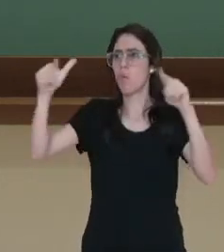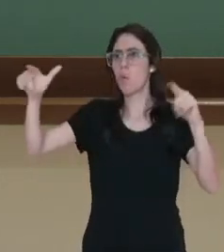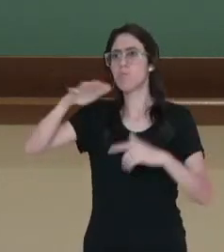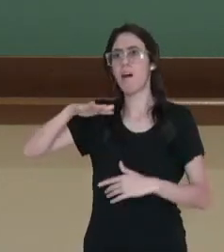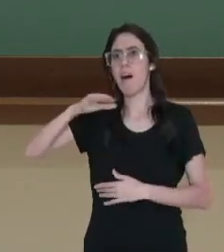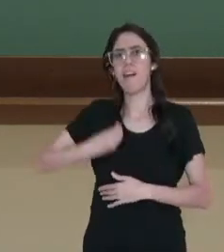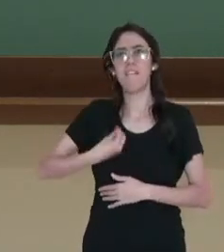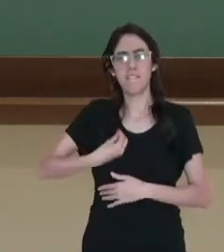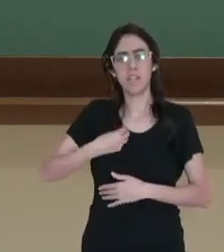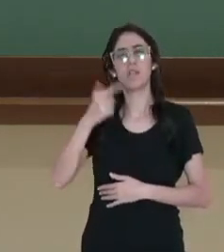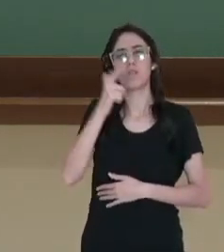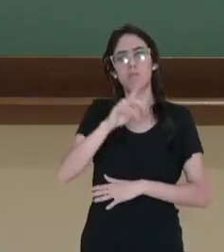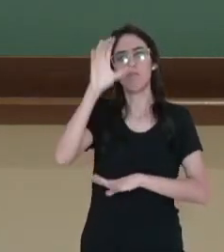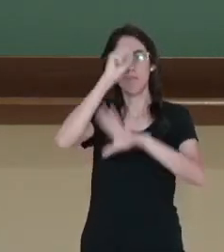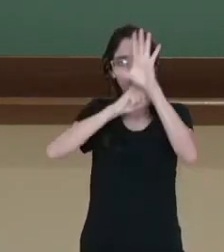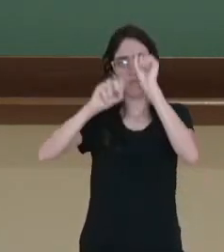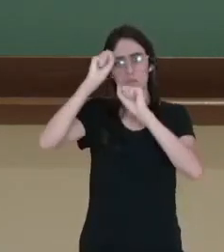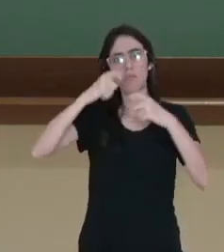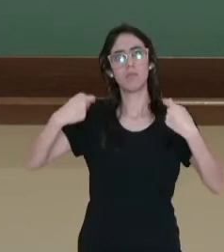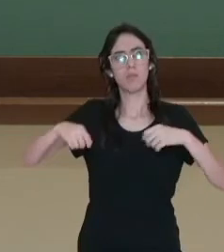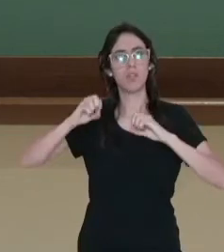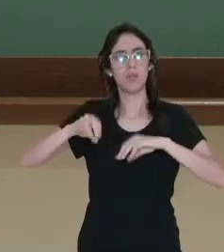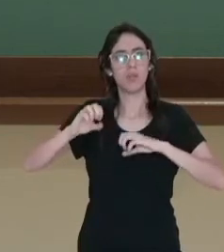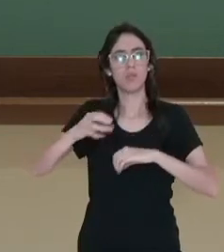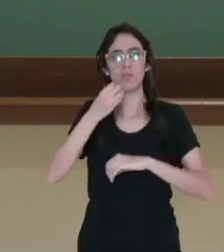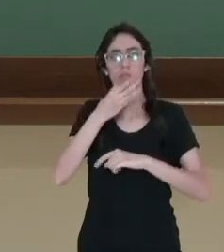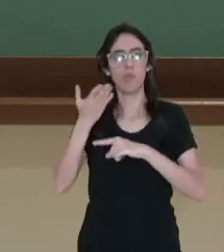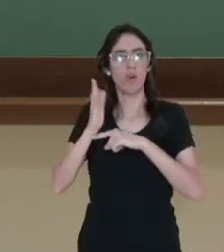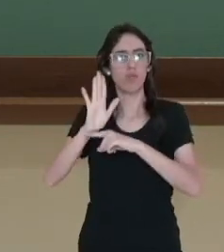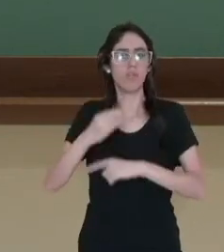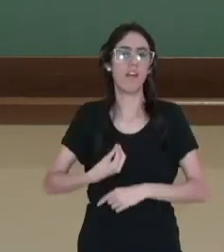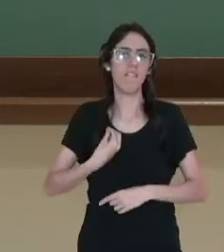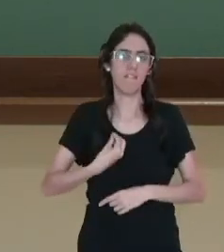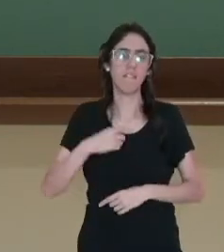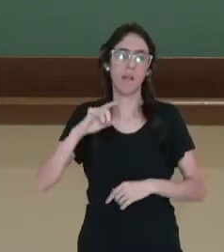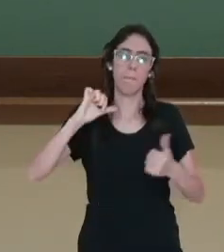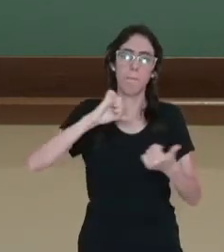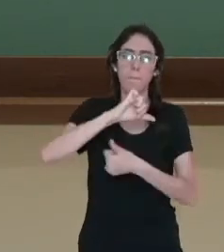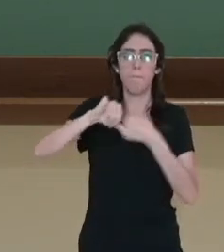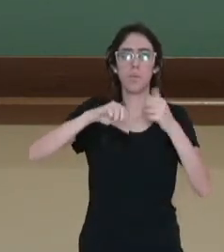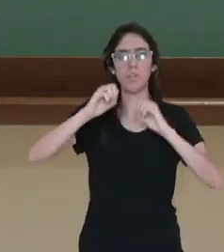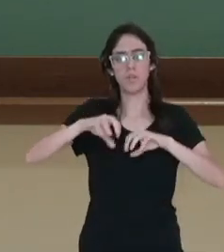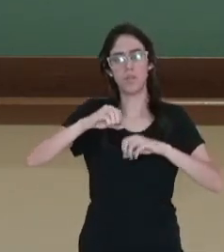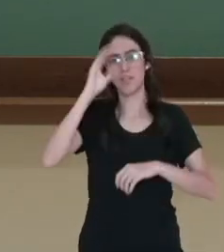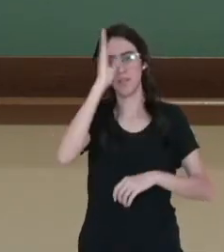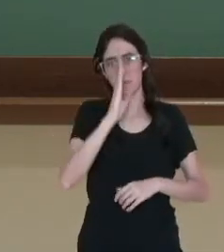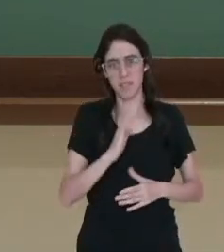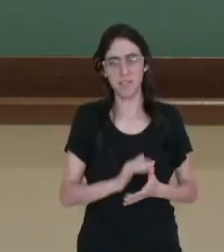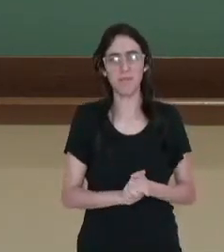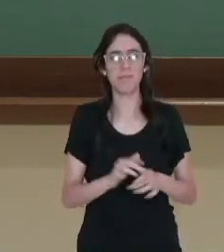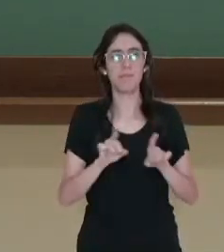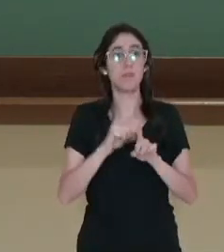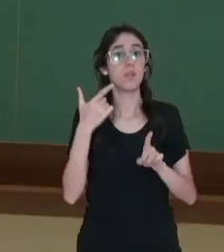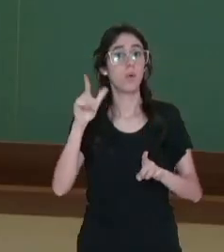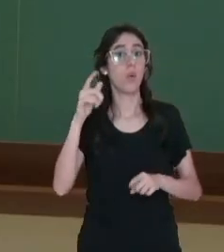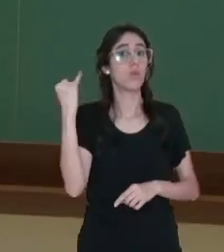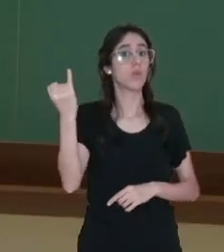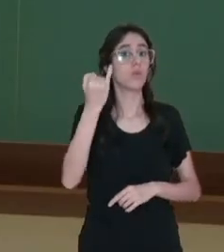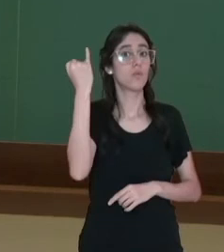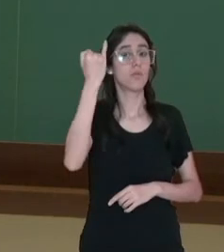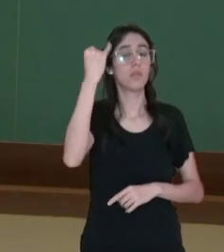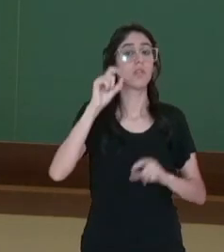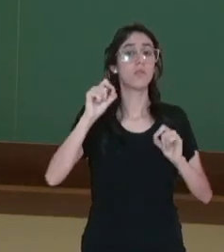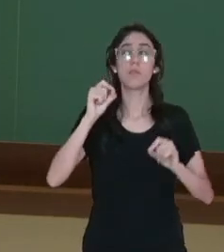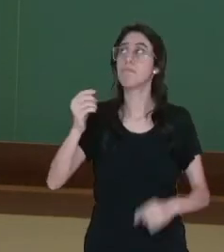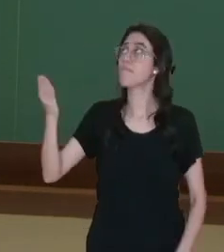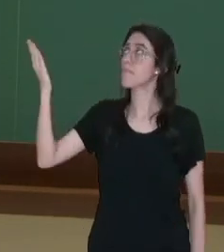está presente e deve ter função na sua vida. Uma mudança na educação brasileira. Outro ponto importante, na área do